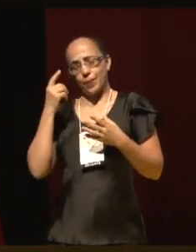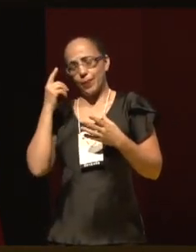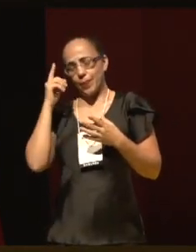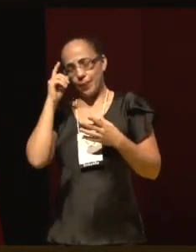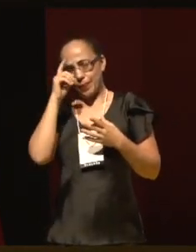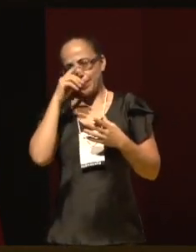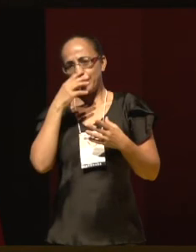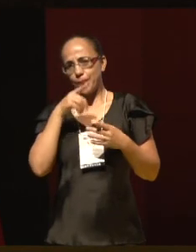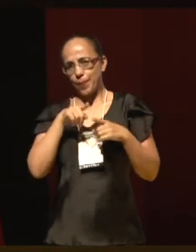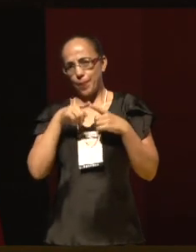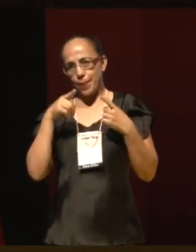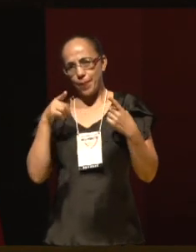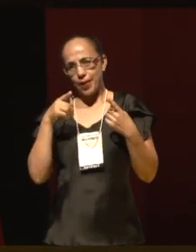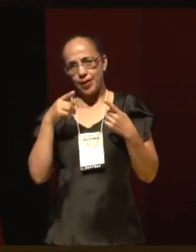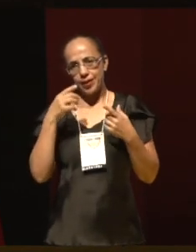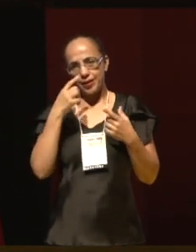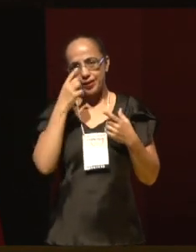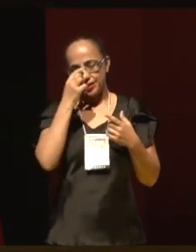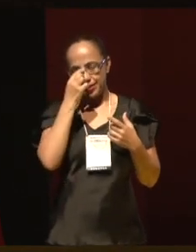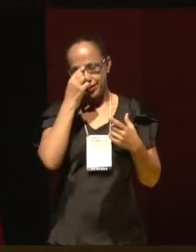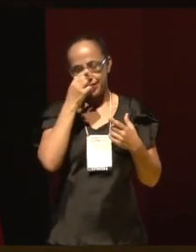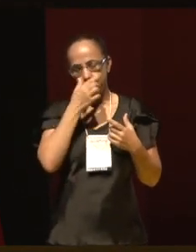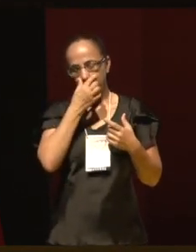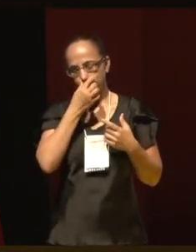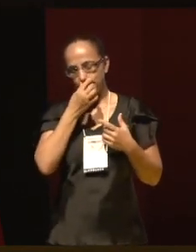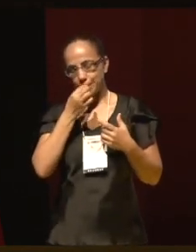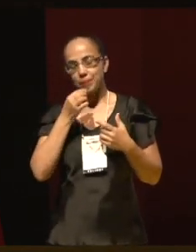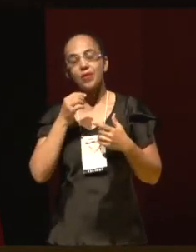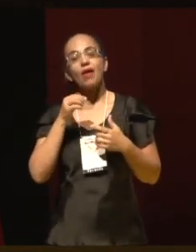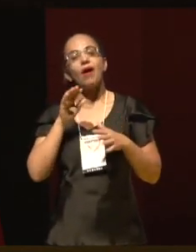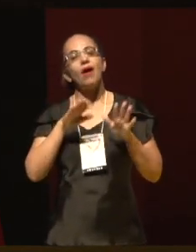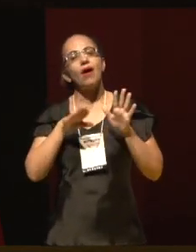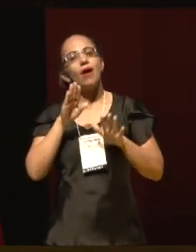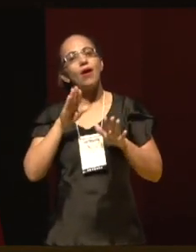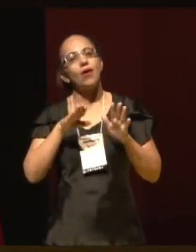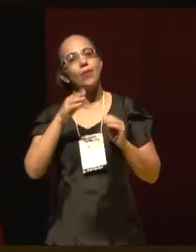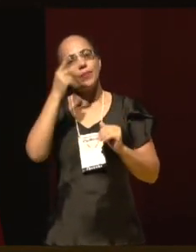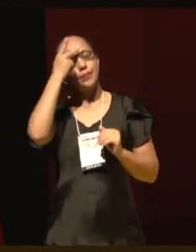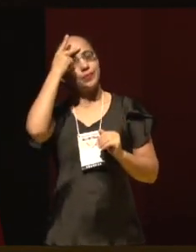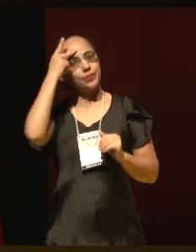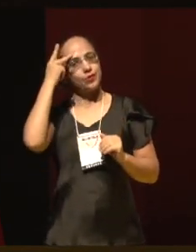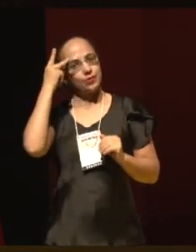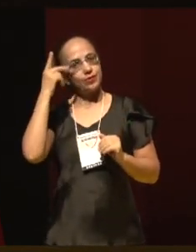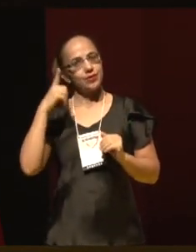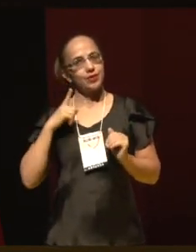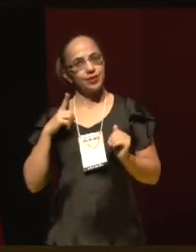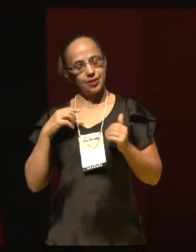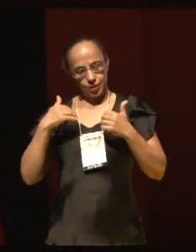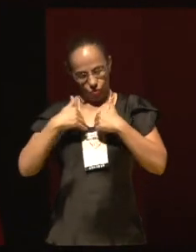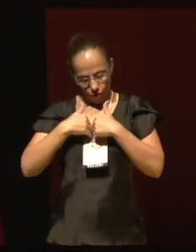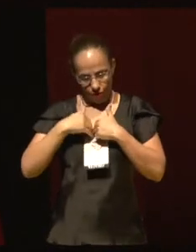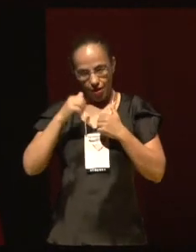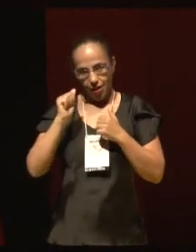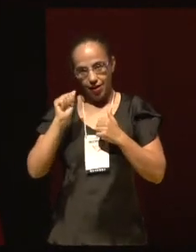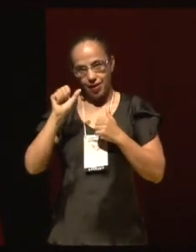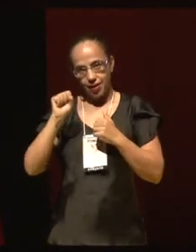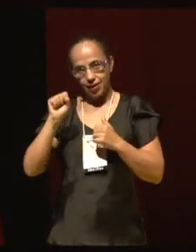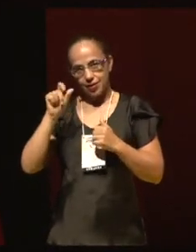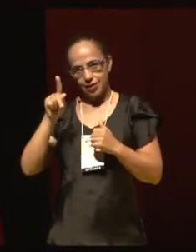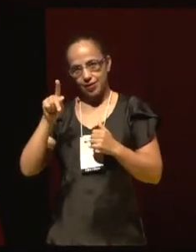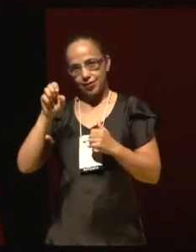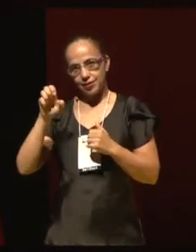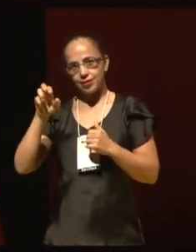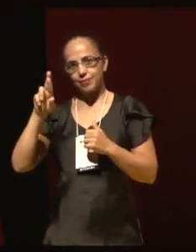dávamos aulas a rapazes com síndrome de Asperger para que conheçam a formulação da mentira. Não